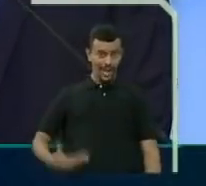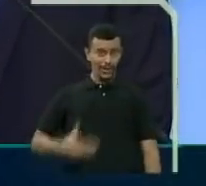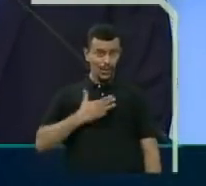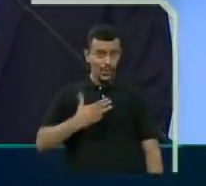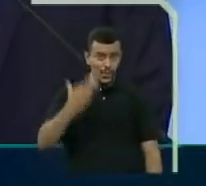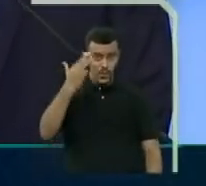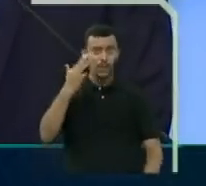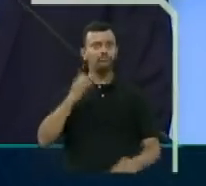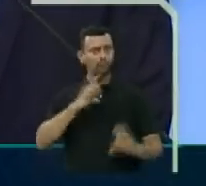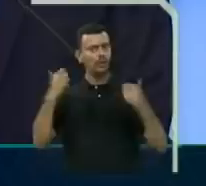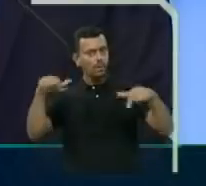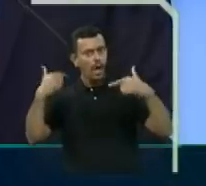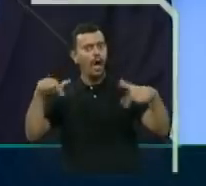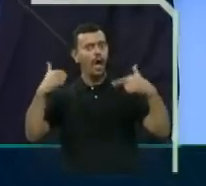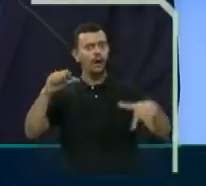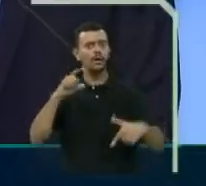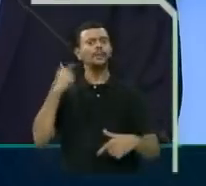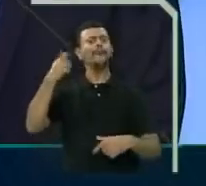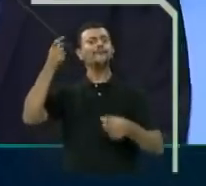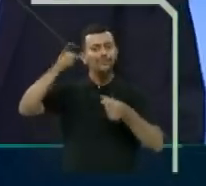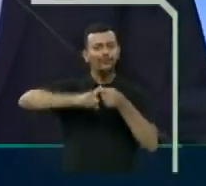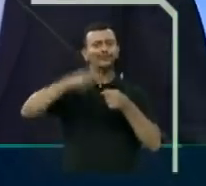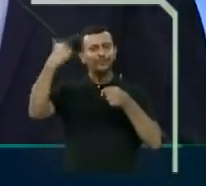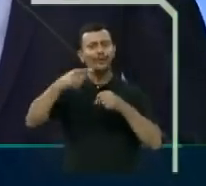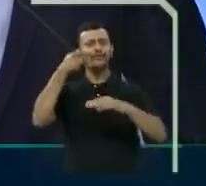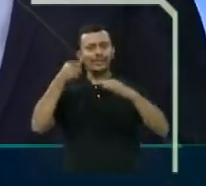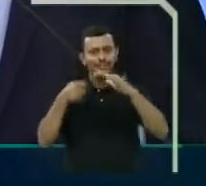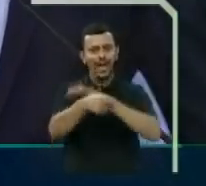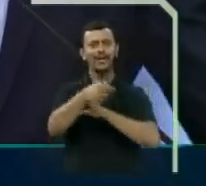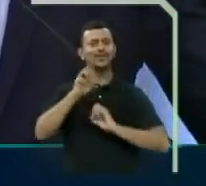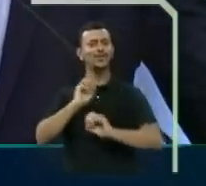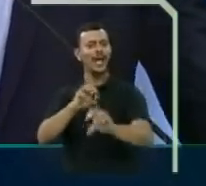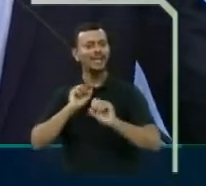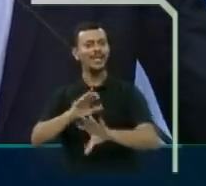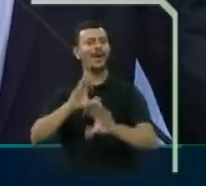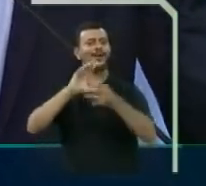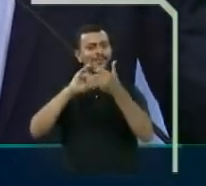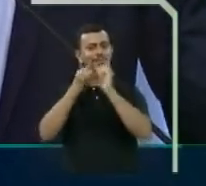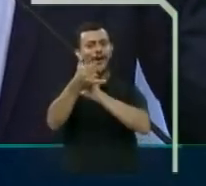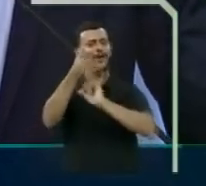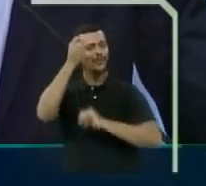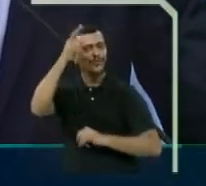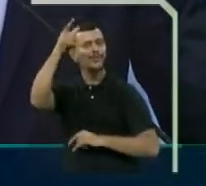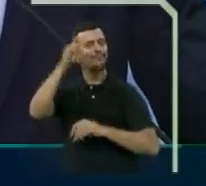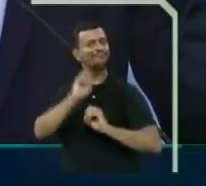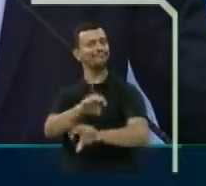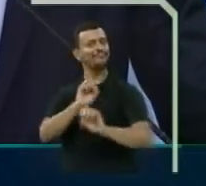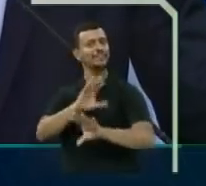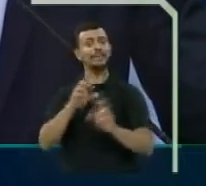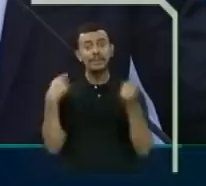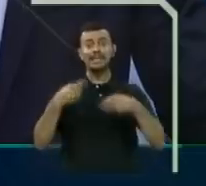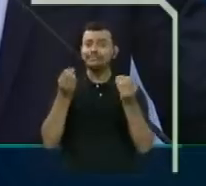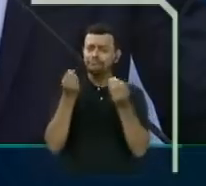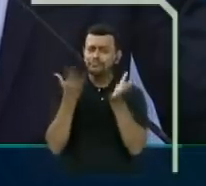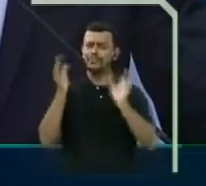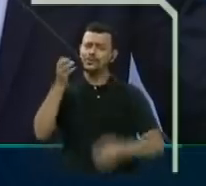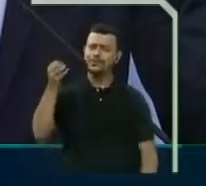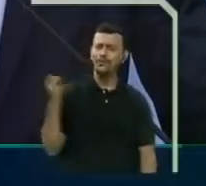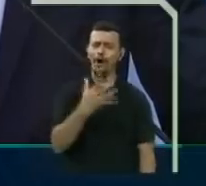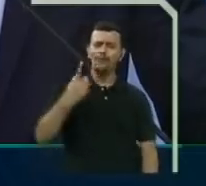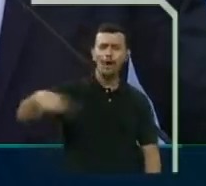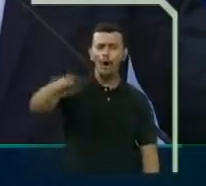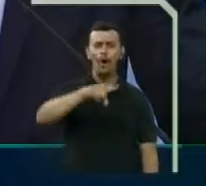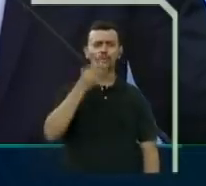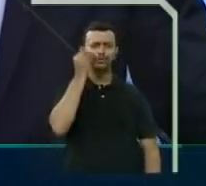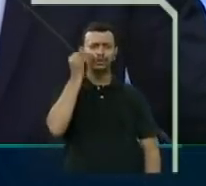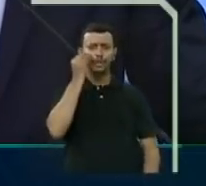novo, investindo importante em educação, esporte, cultura, crédito para o empreendedorismo, para poder gerar oportunidade para você que hoje está